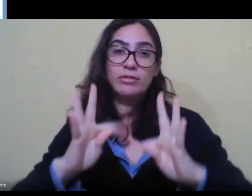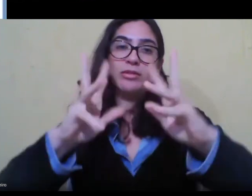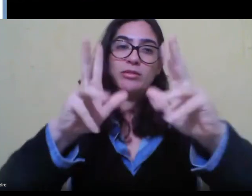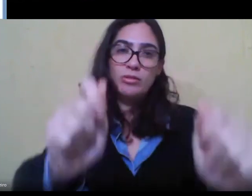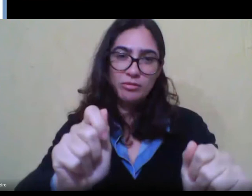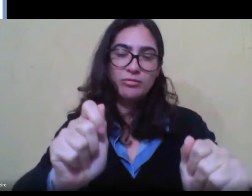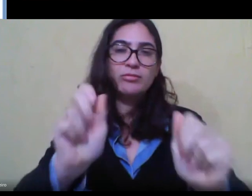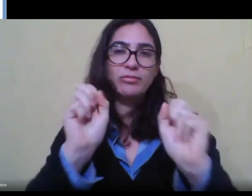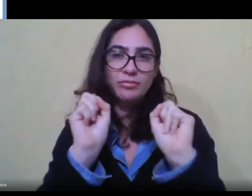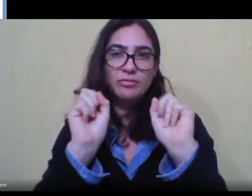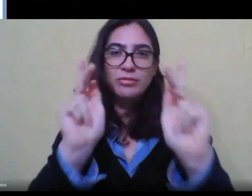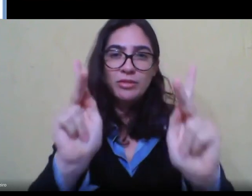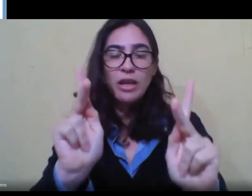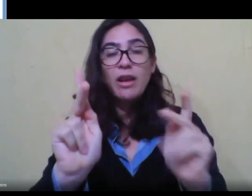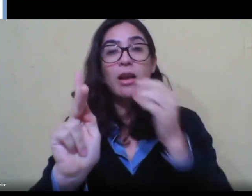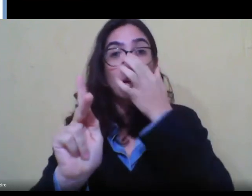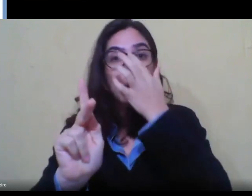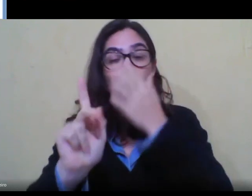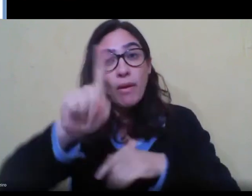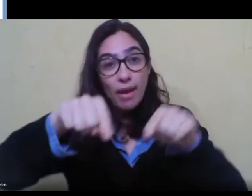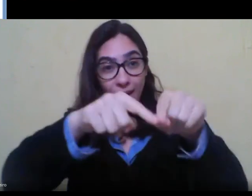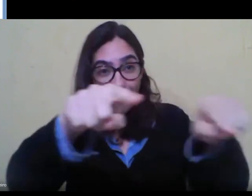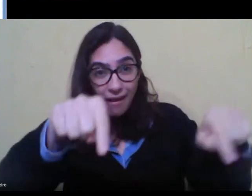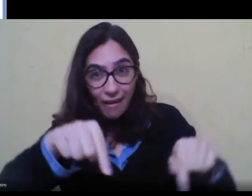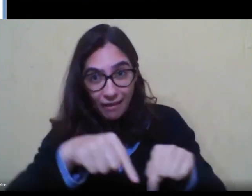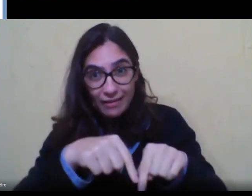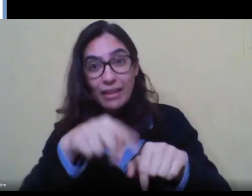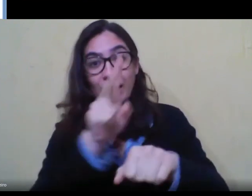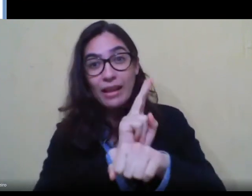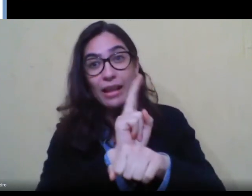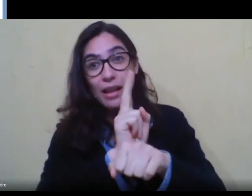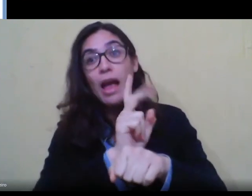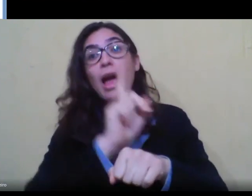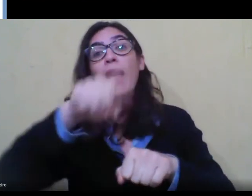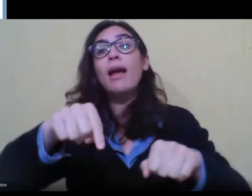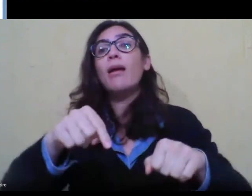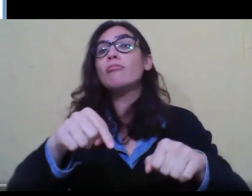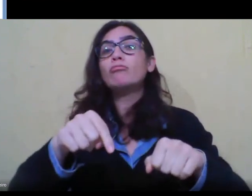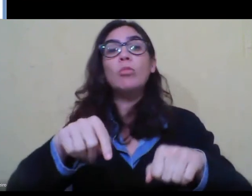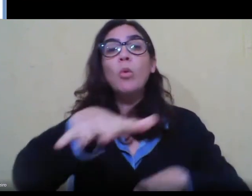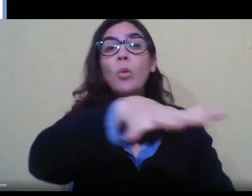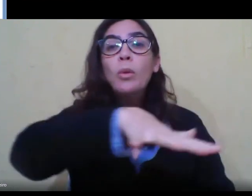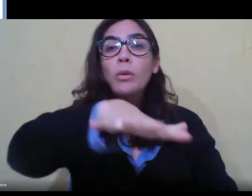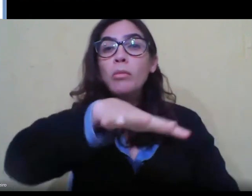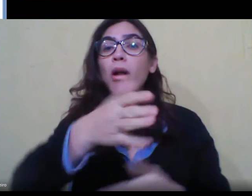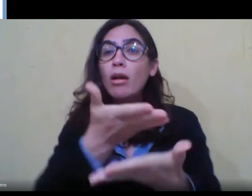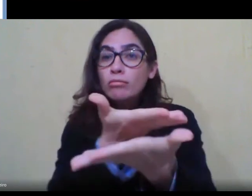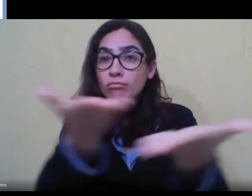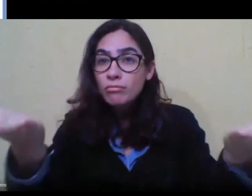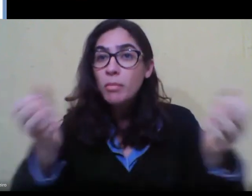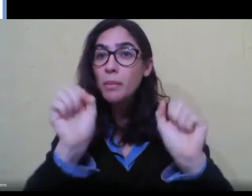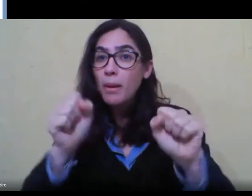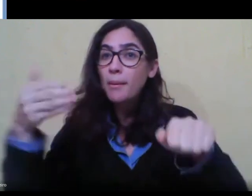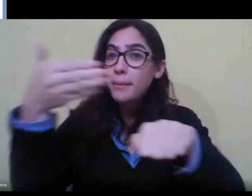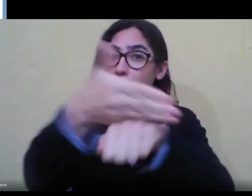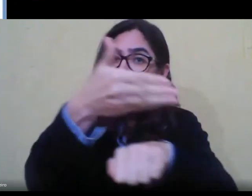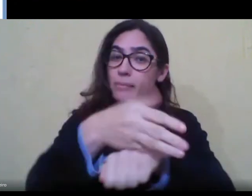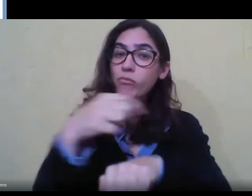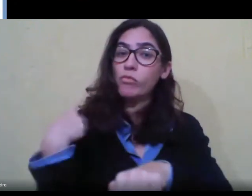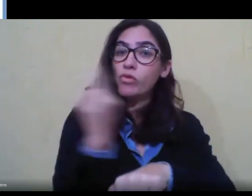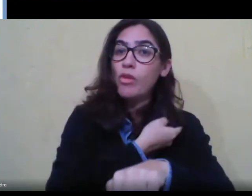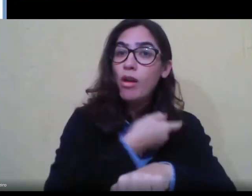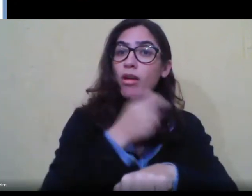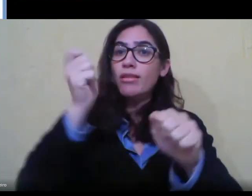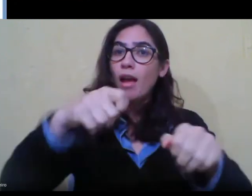muitas, às vezes, assim, eu sei que tem muitas perguntas de vocês que a gente não tem uma resposta agora, né, direta para dar, mas a gente está à